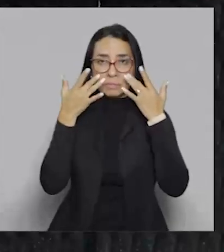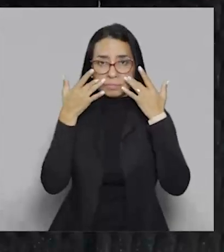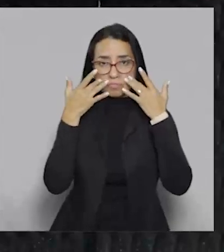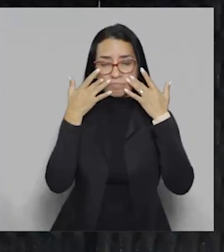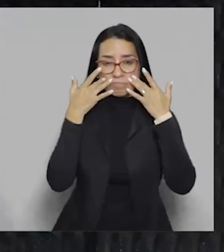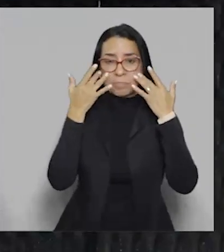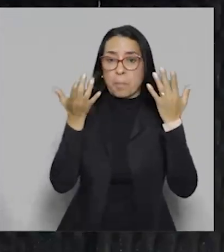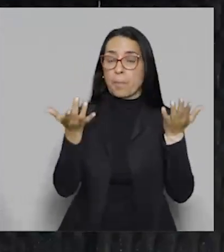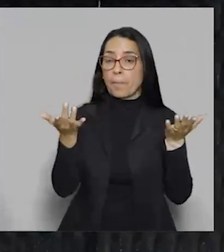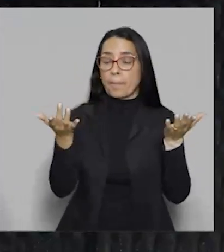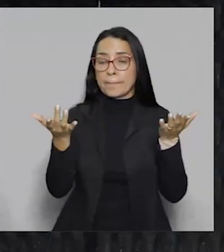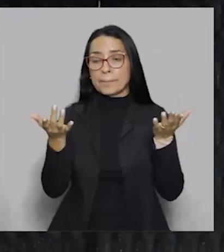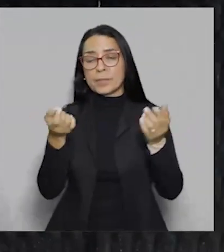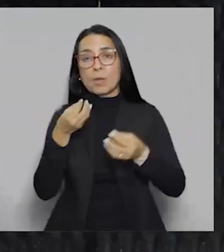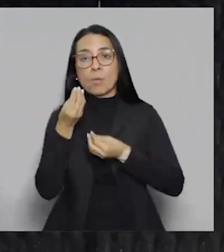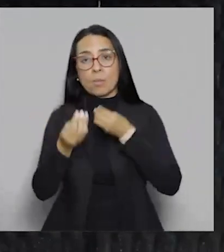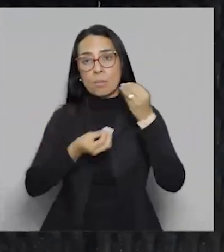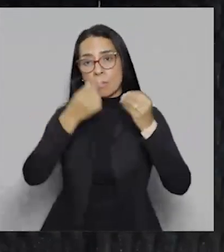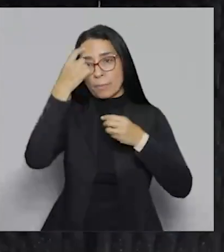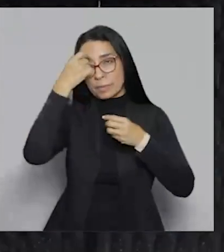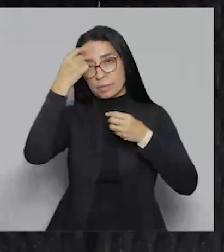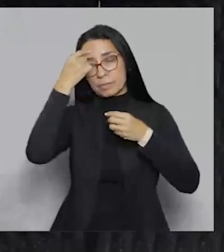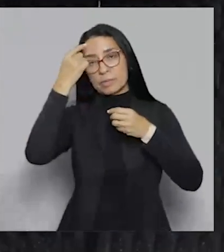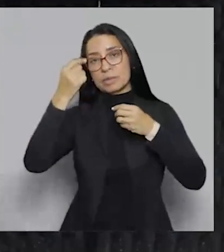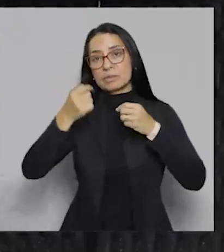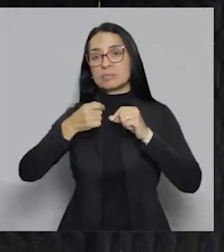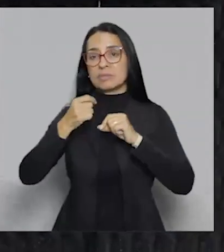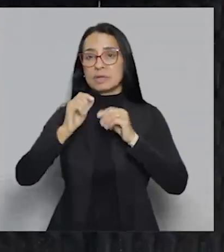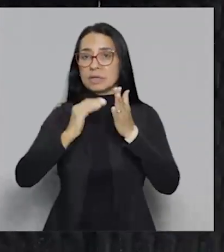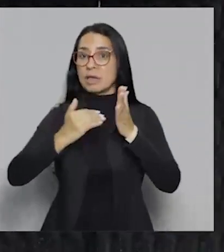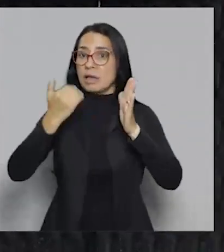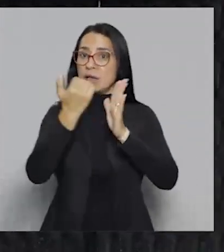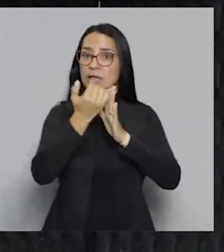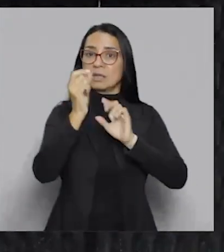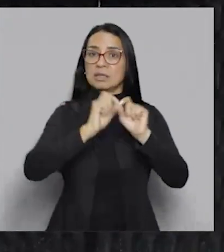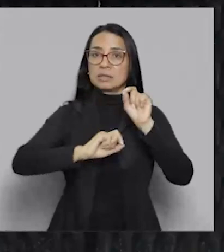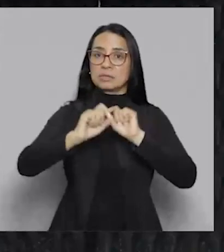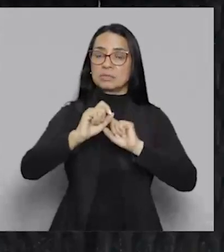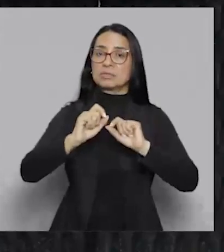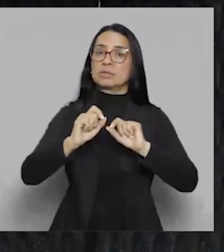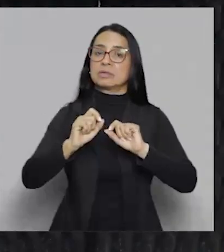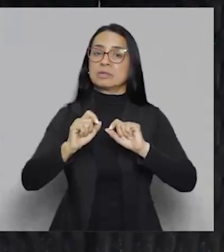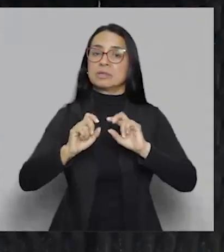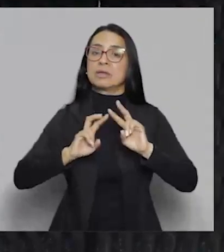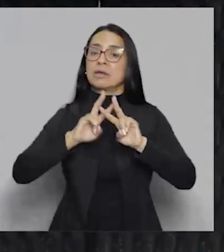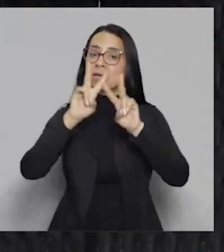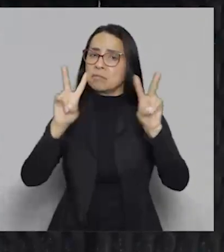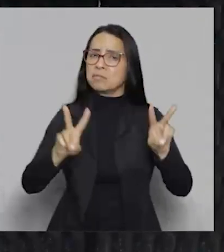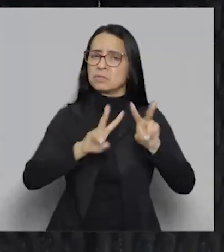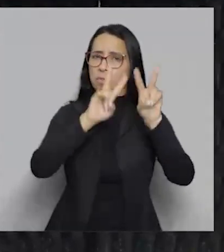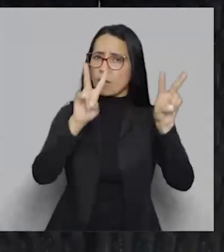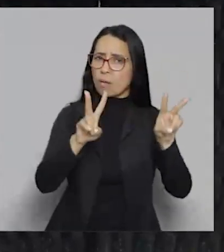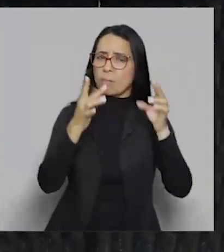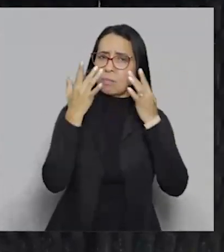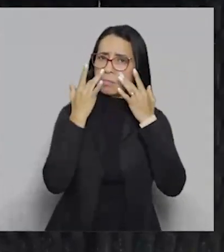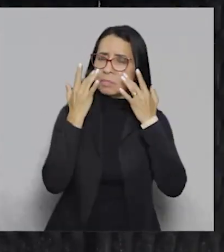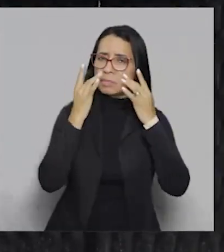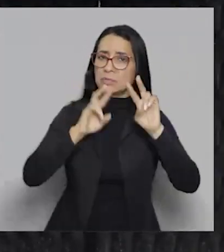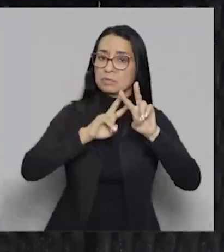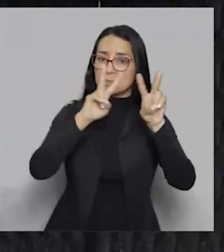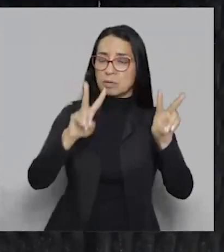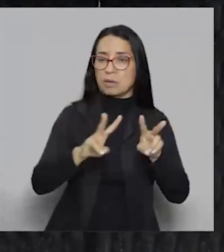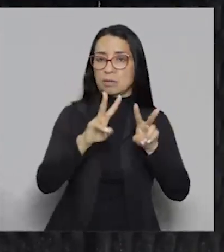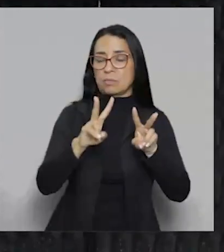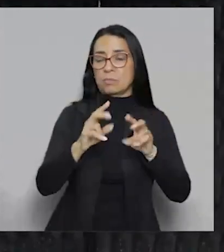como pensamento, ela vai mais além até do que a obra visual. E as obras dele são polêmicas. O que ele